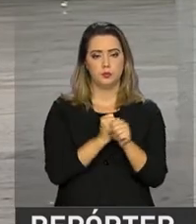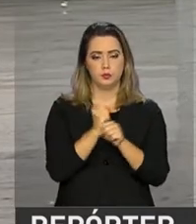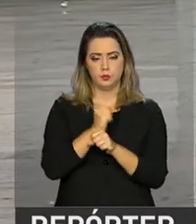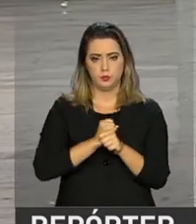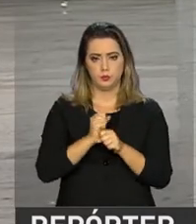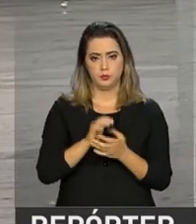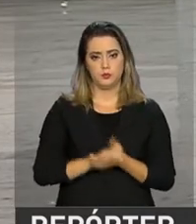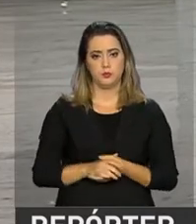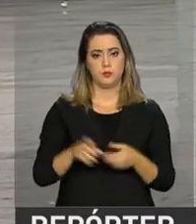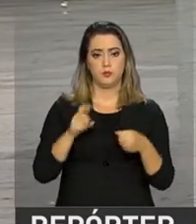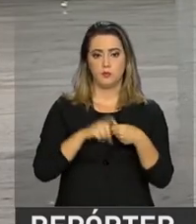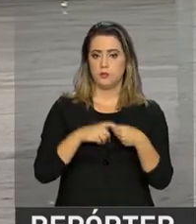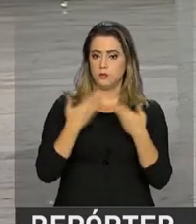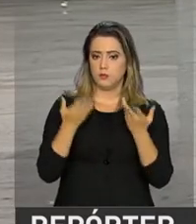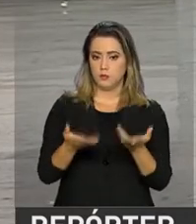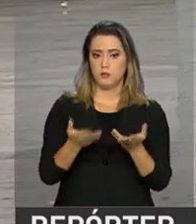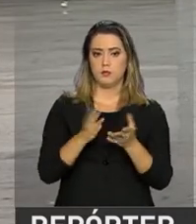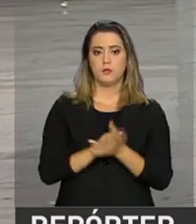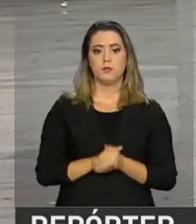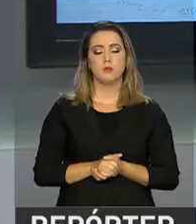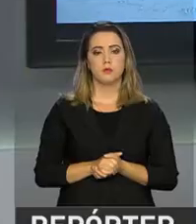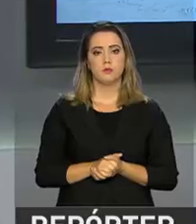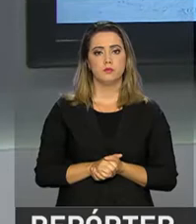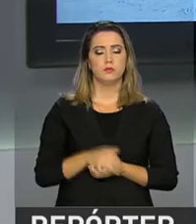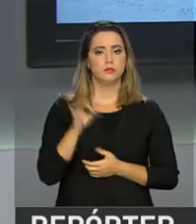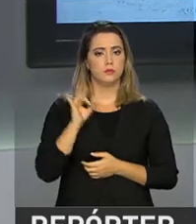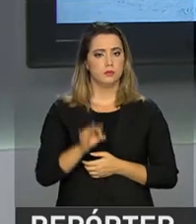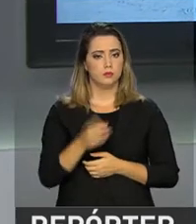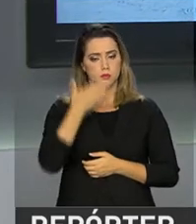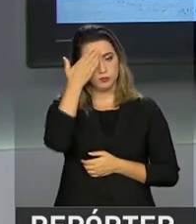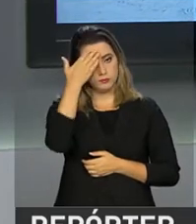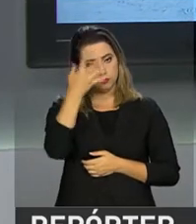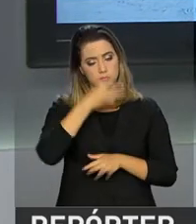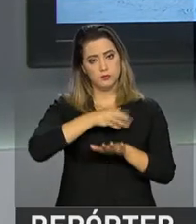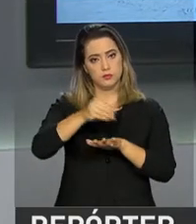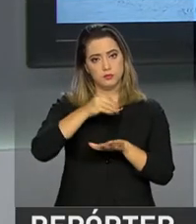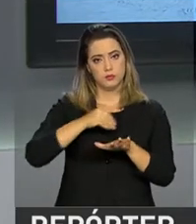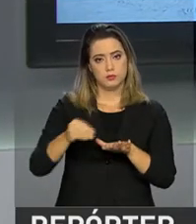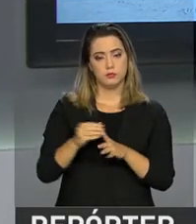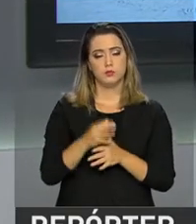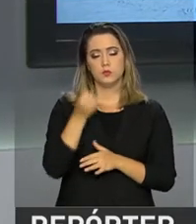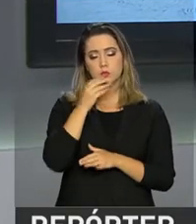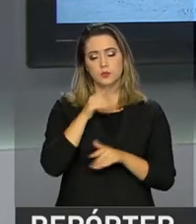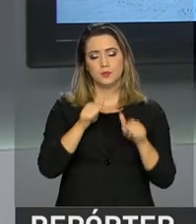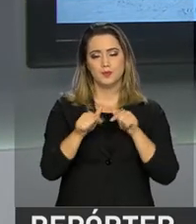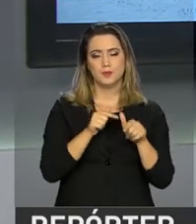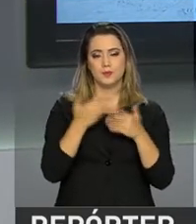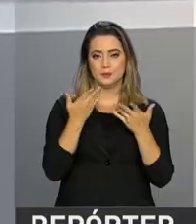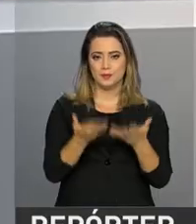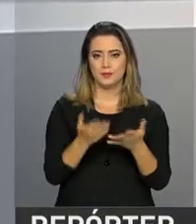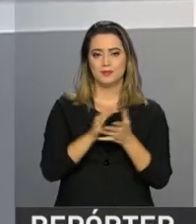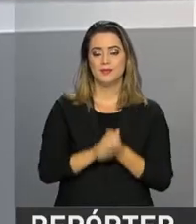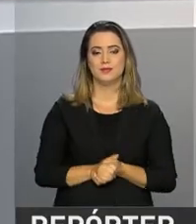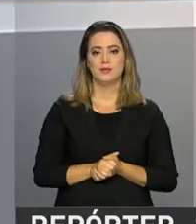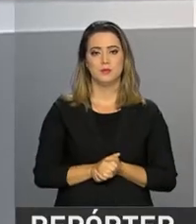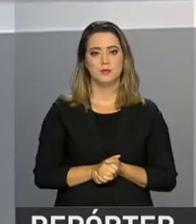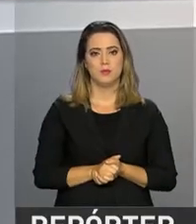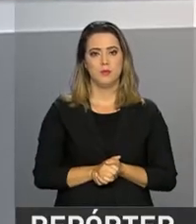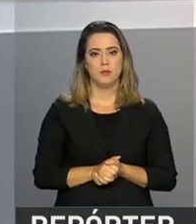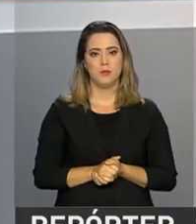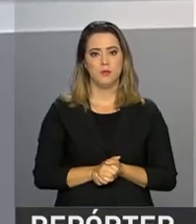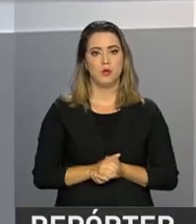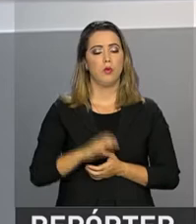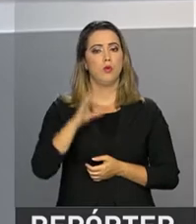eu volto com você não estou de roberto está certo paulo muito obrigado pelas informações bom trabalho pra você aí o